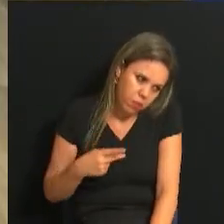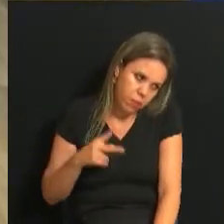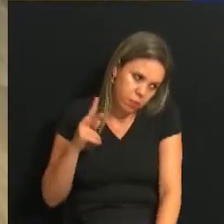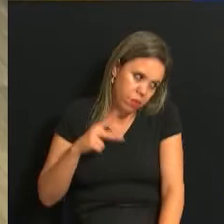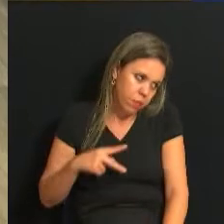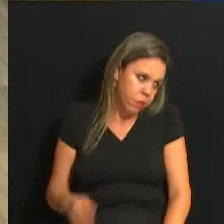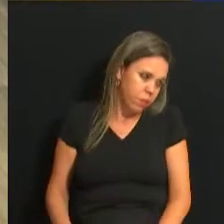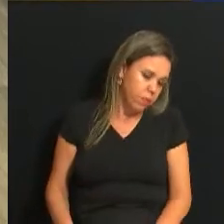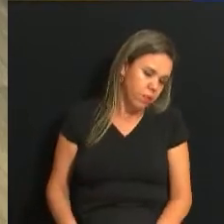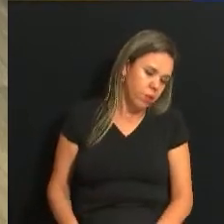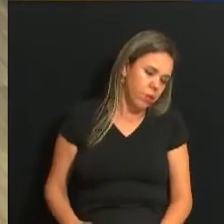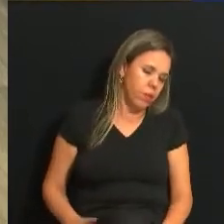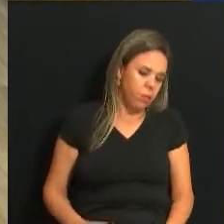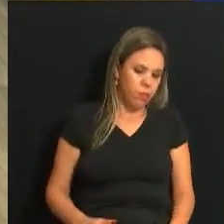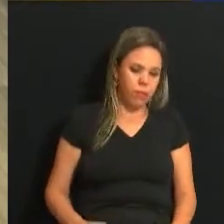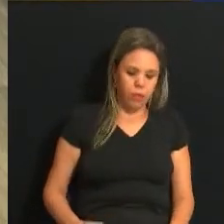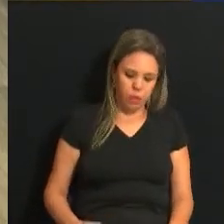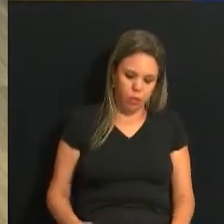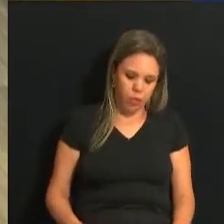também?